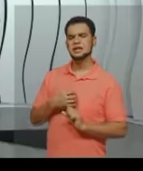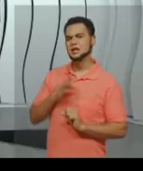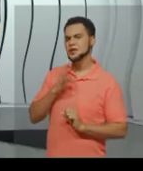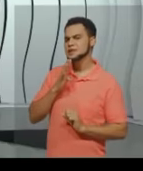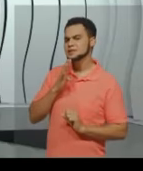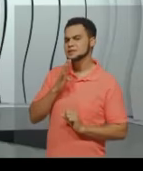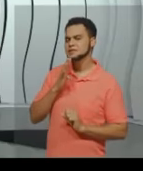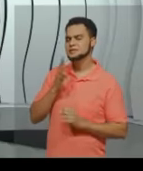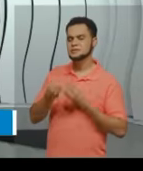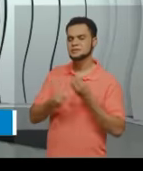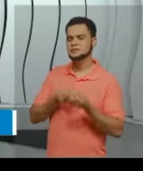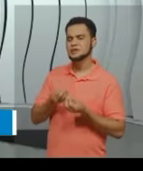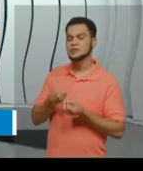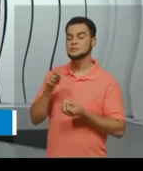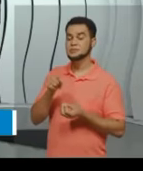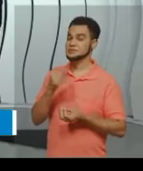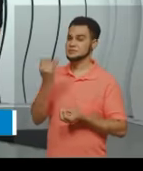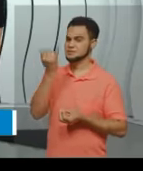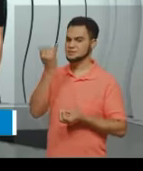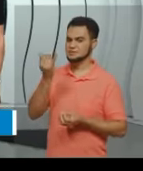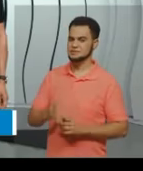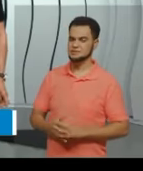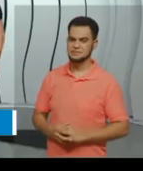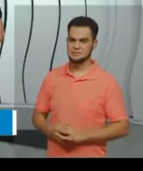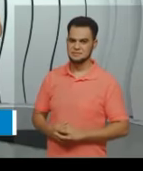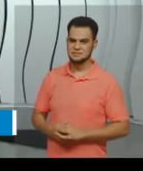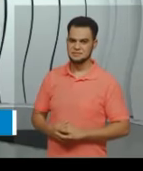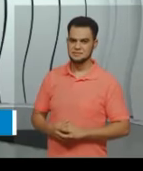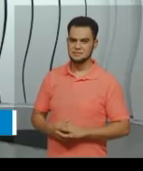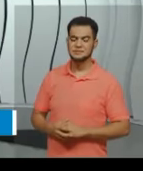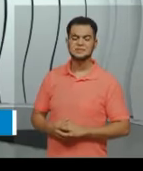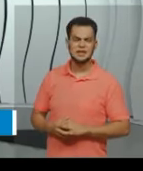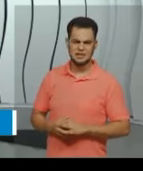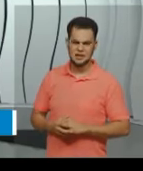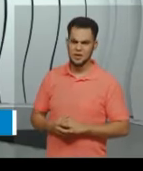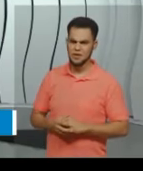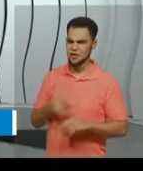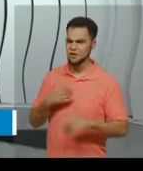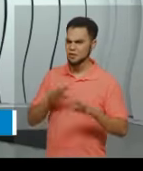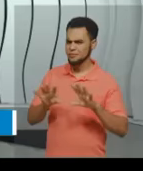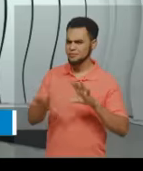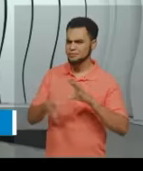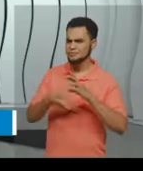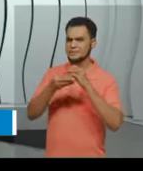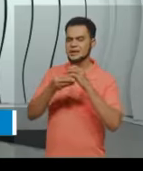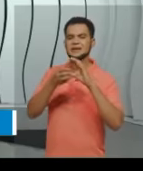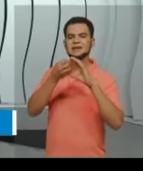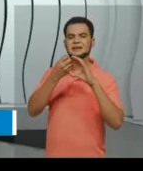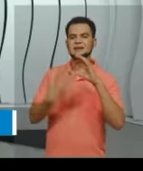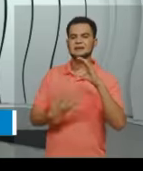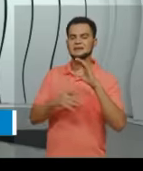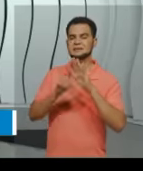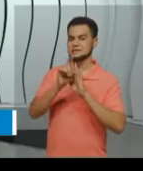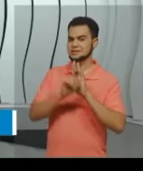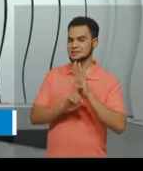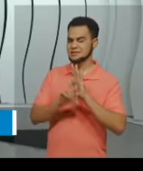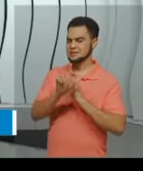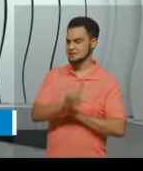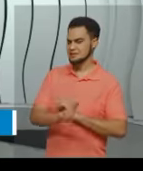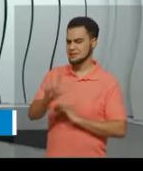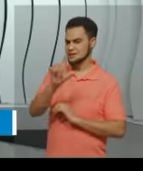coisas, então é muito importante. Então eu peguei aqui, bem rápido, umas características do texto literário.